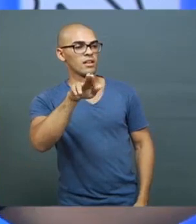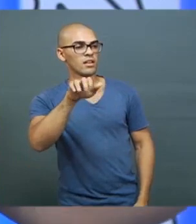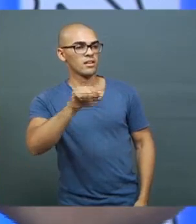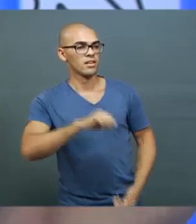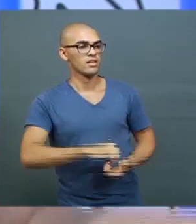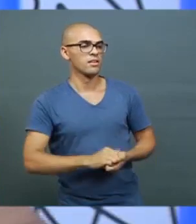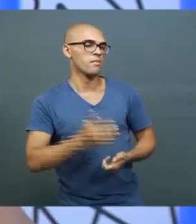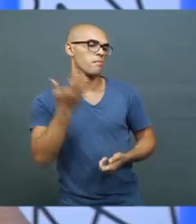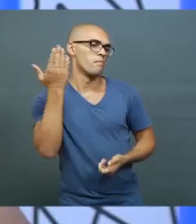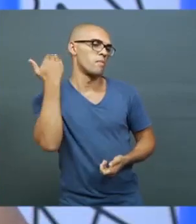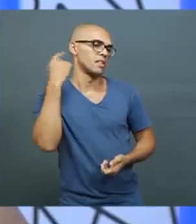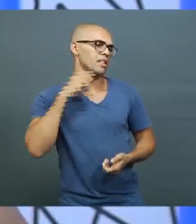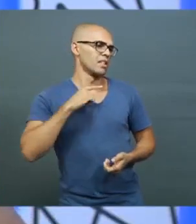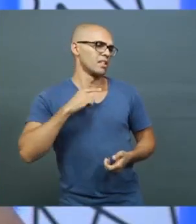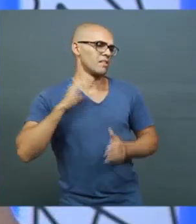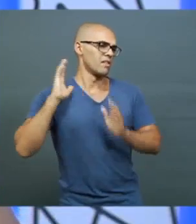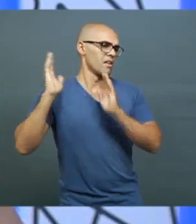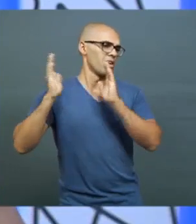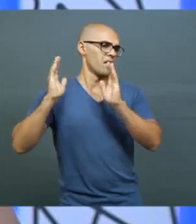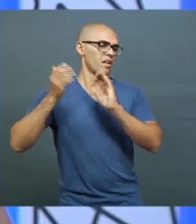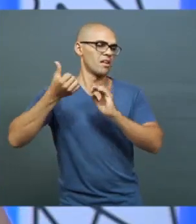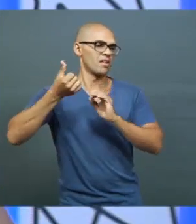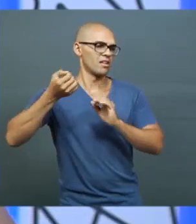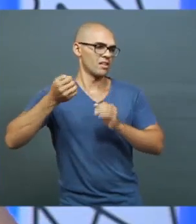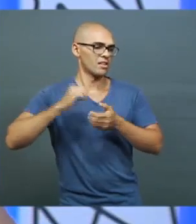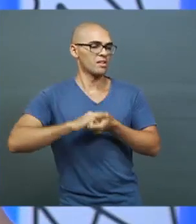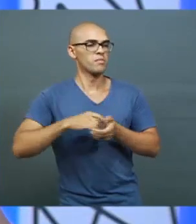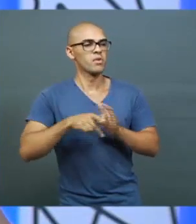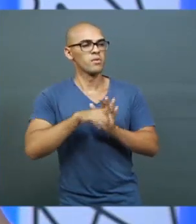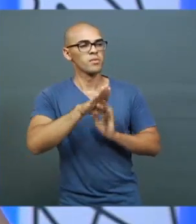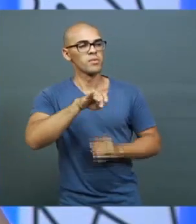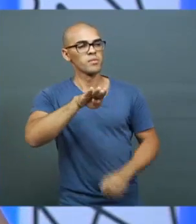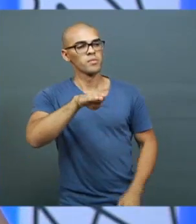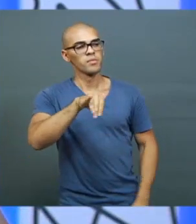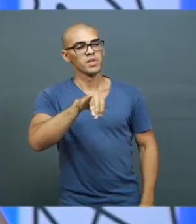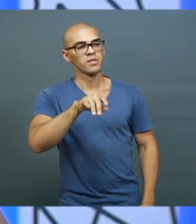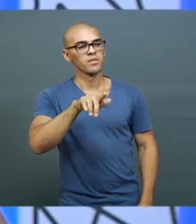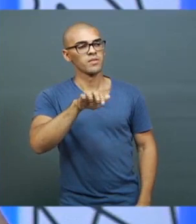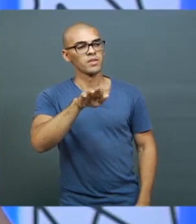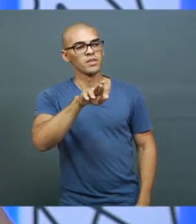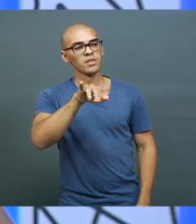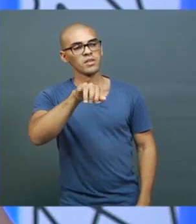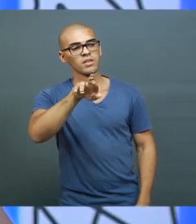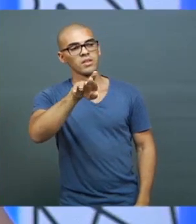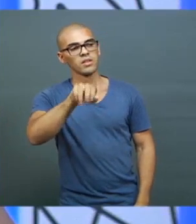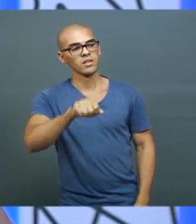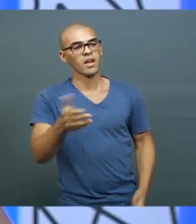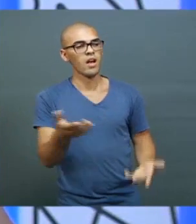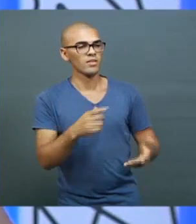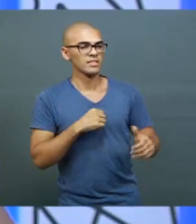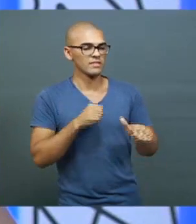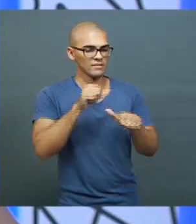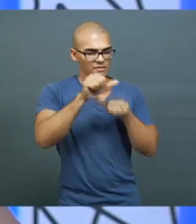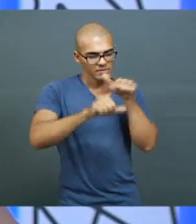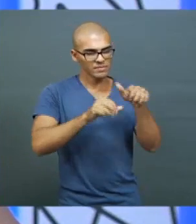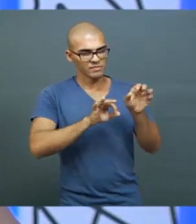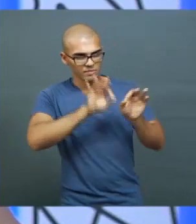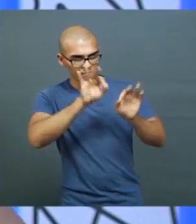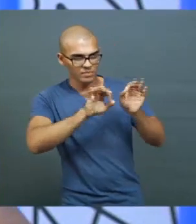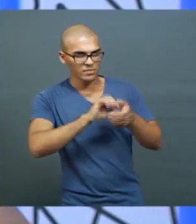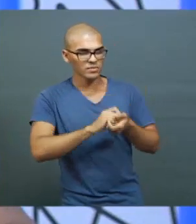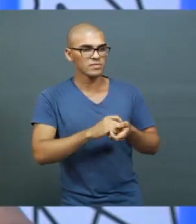na década de 1970 pela Bibi Ferreira, né? Agora é uma remontagem com a Laila Garran e o Alejandro